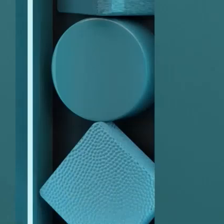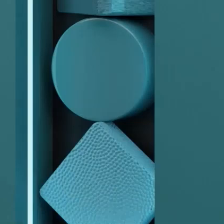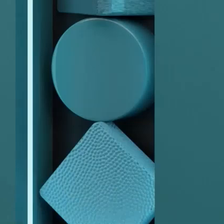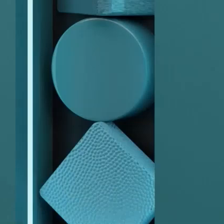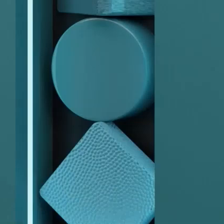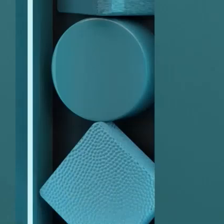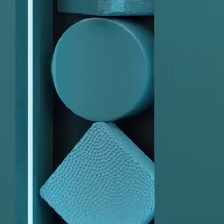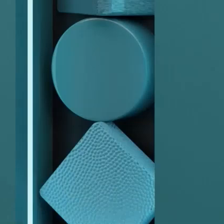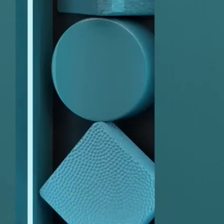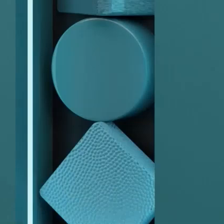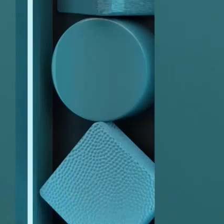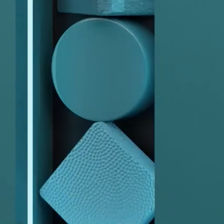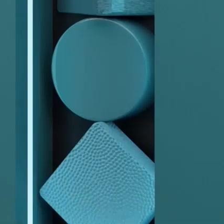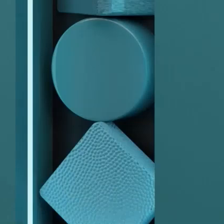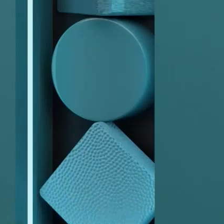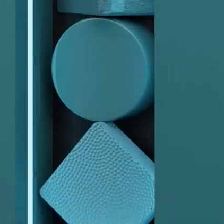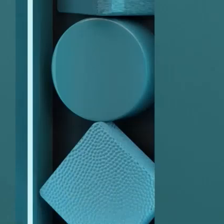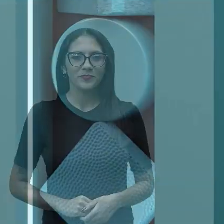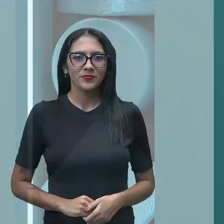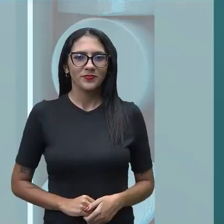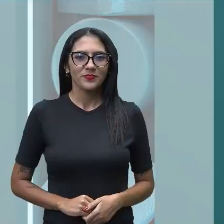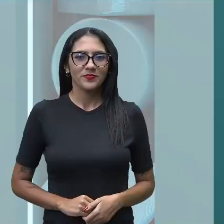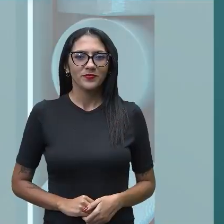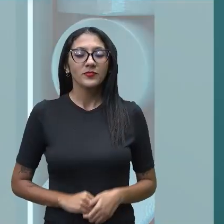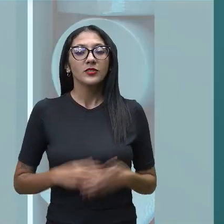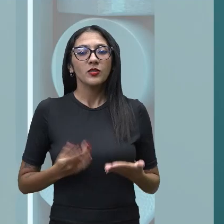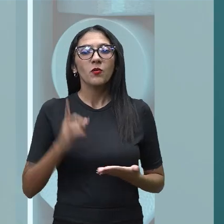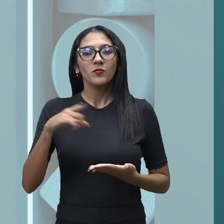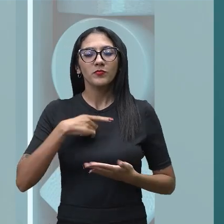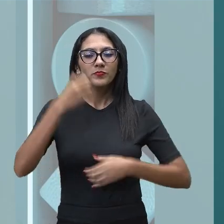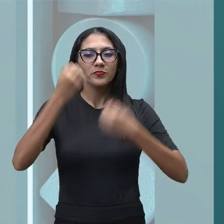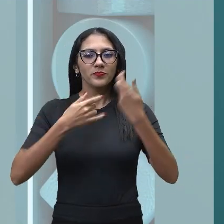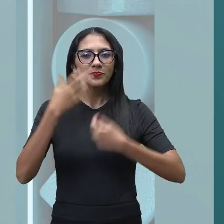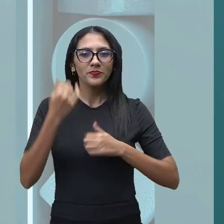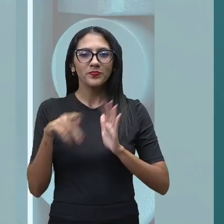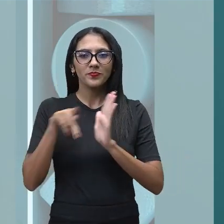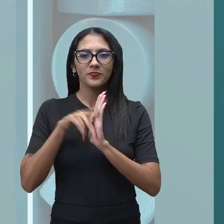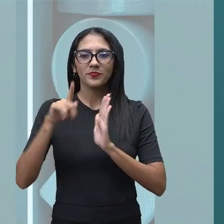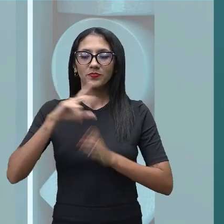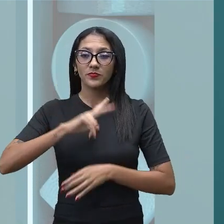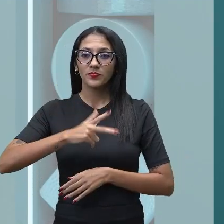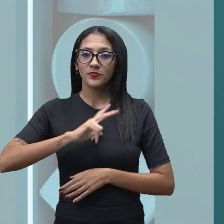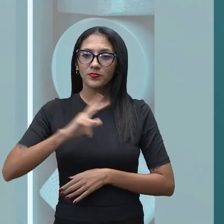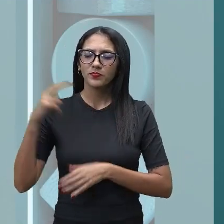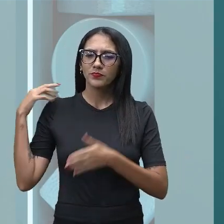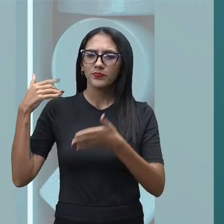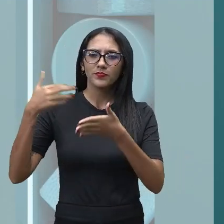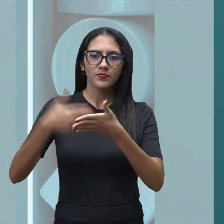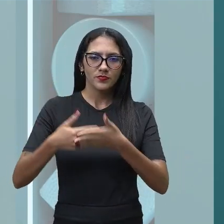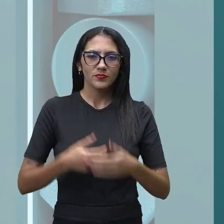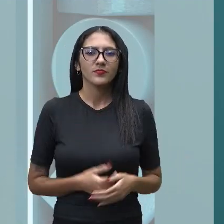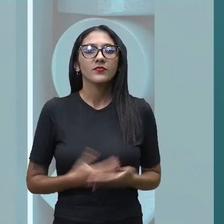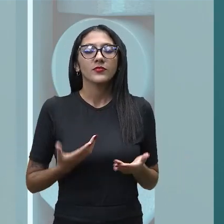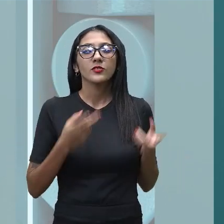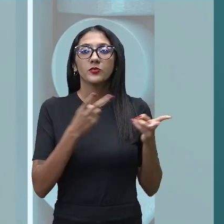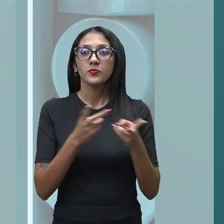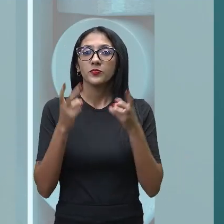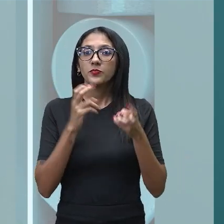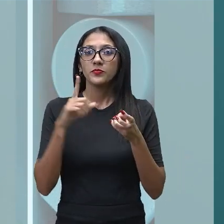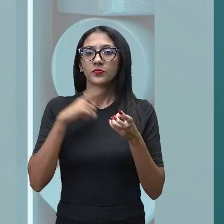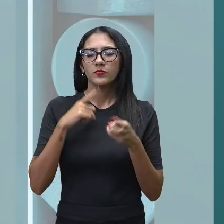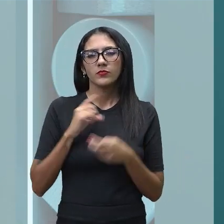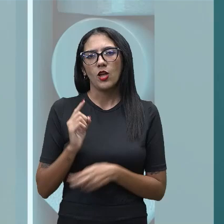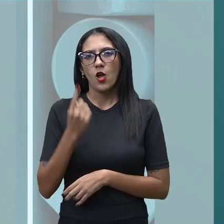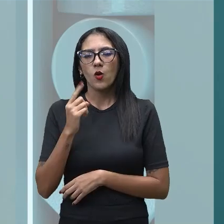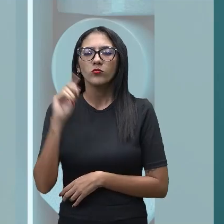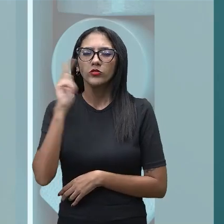e muitas riquezas para o povo de Portugal, e é contada exatamente em Os Lusíadas. Ok? Perceba que nós vamos ter em uma história,